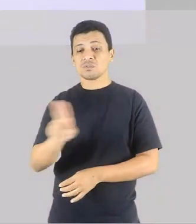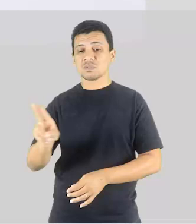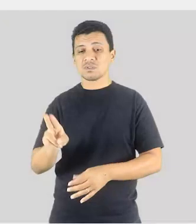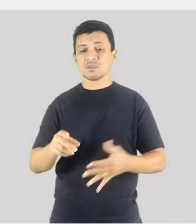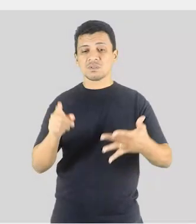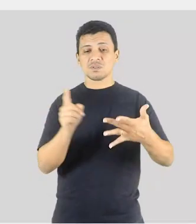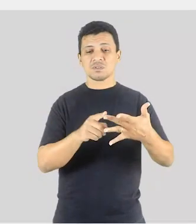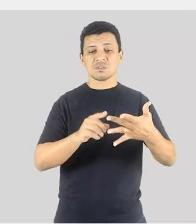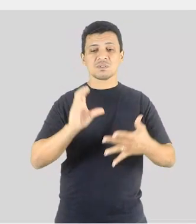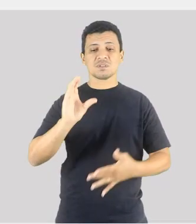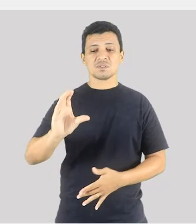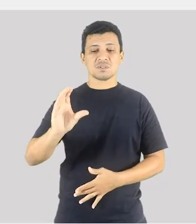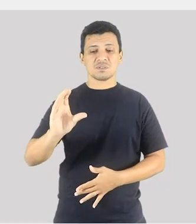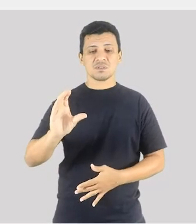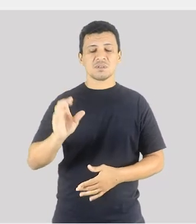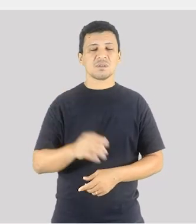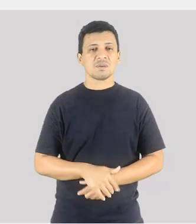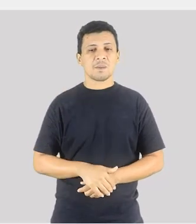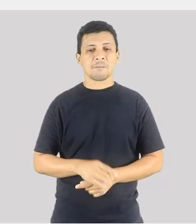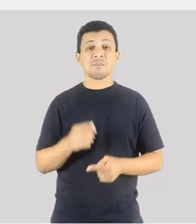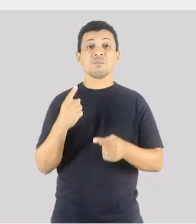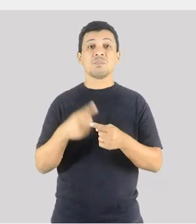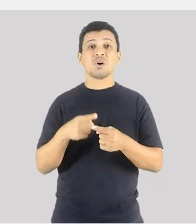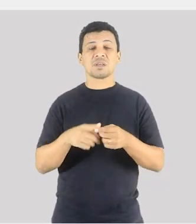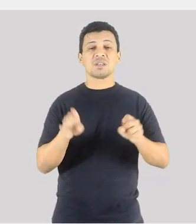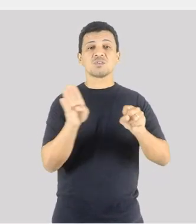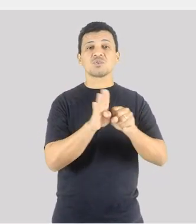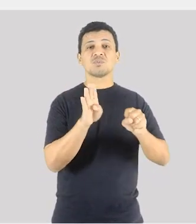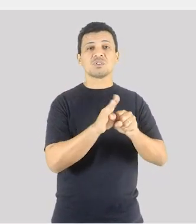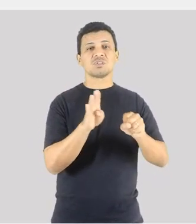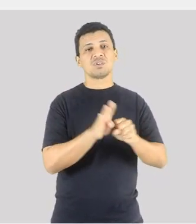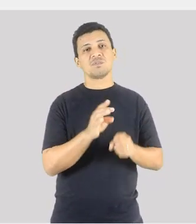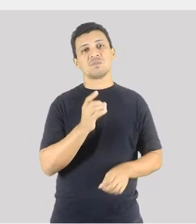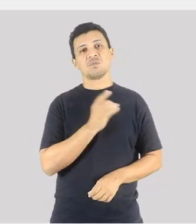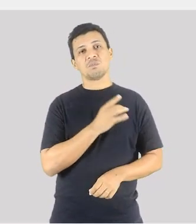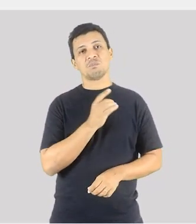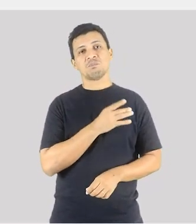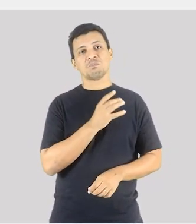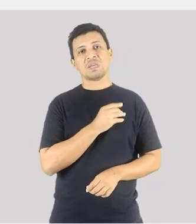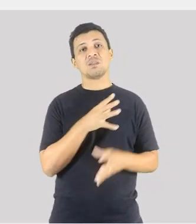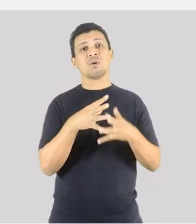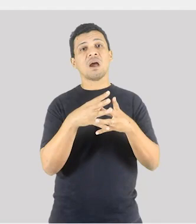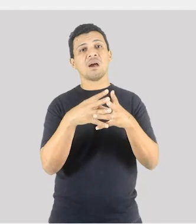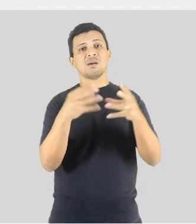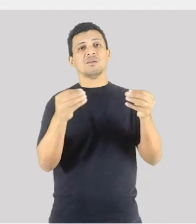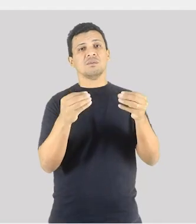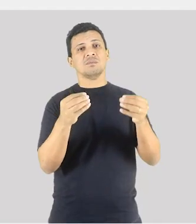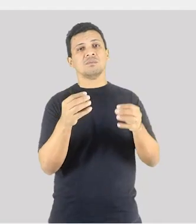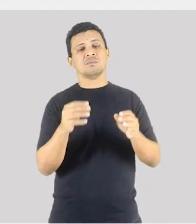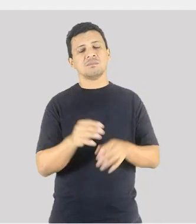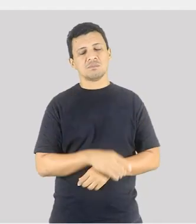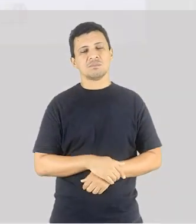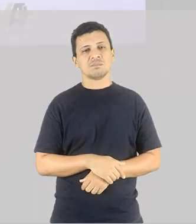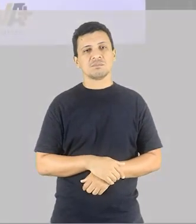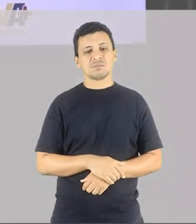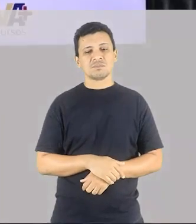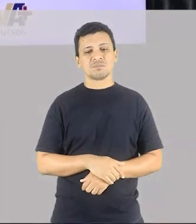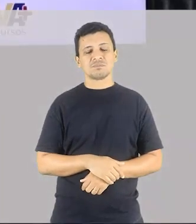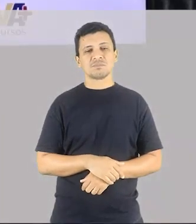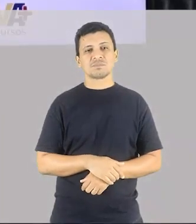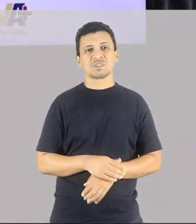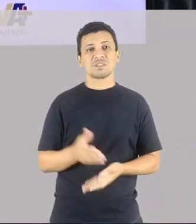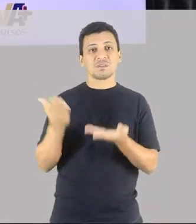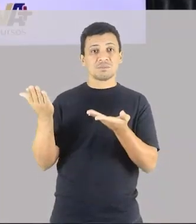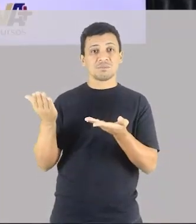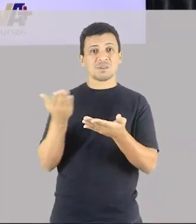letra C, tá bom? Porque, olha só, o substantivo medo, substantivo abstrato, tá bom? Então, esse